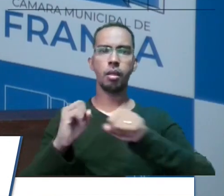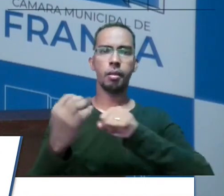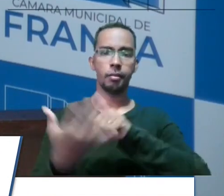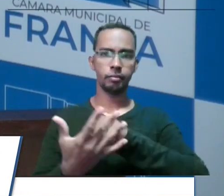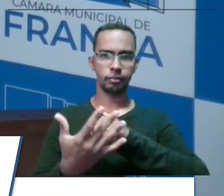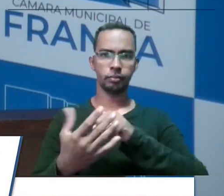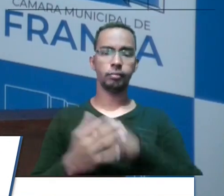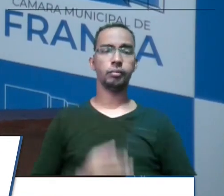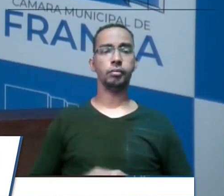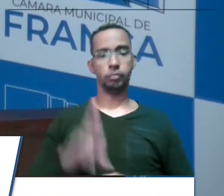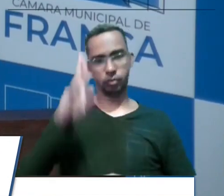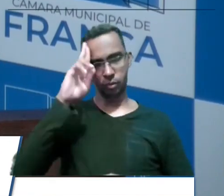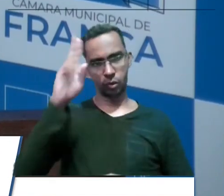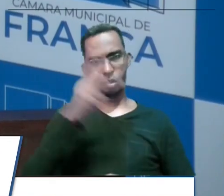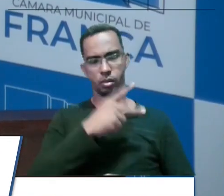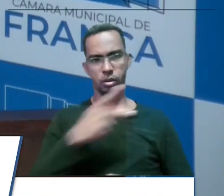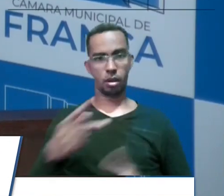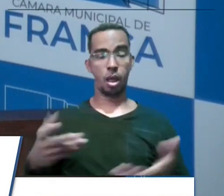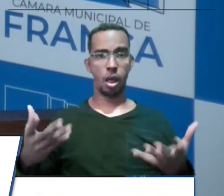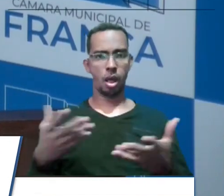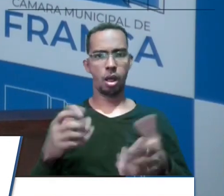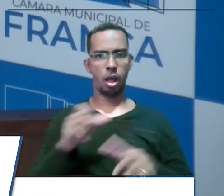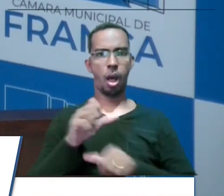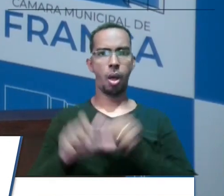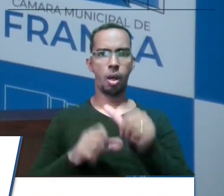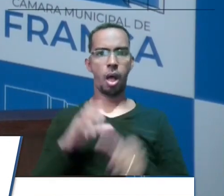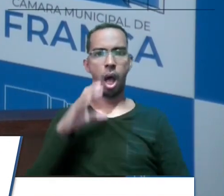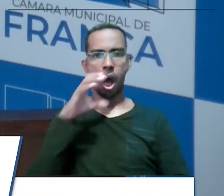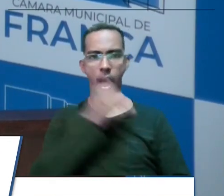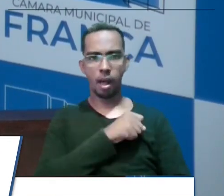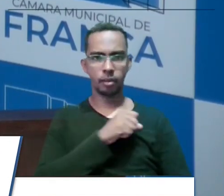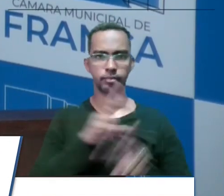Presidente, agora mudando rapidamente de assunto,